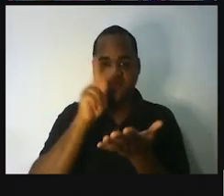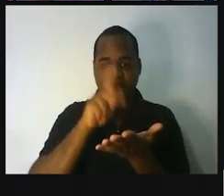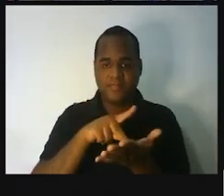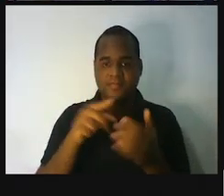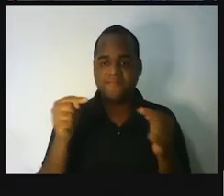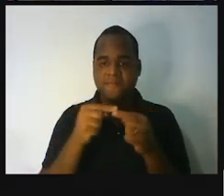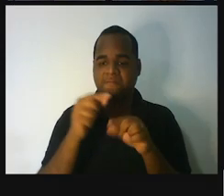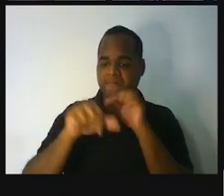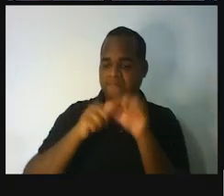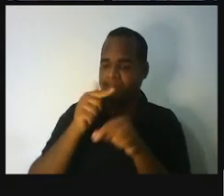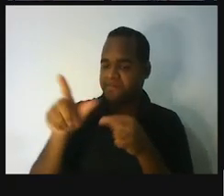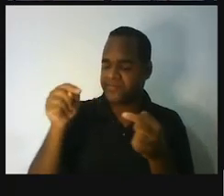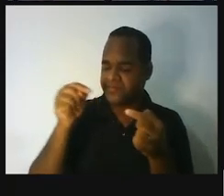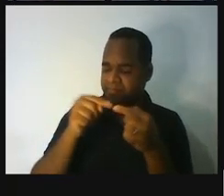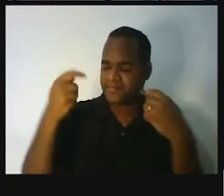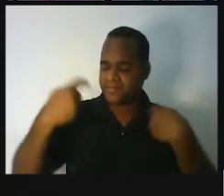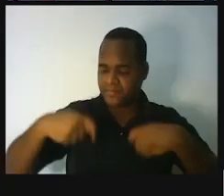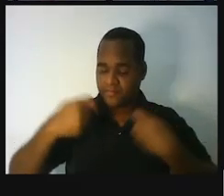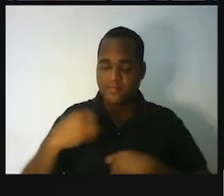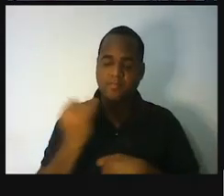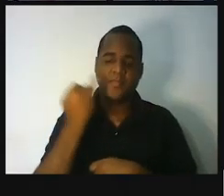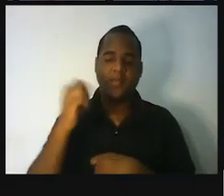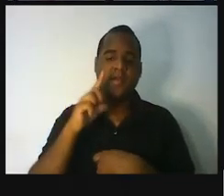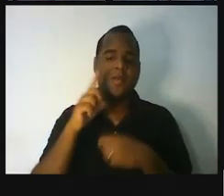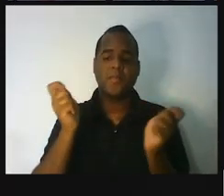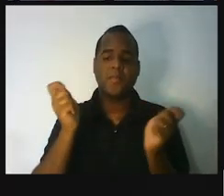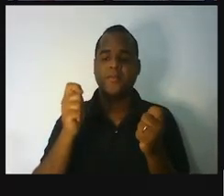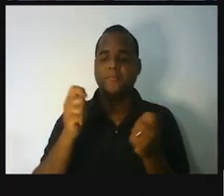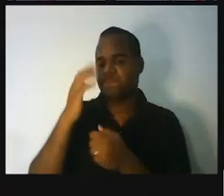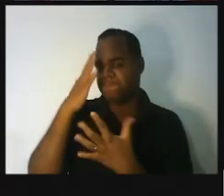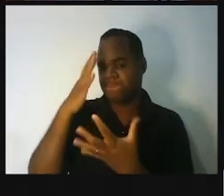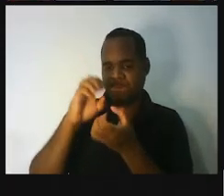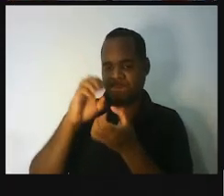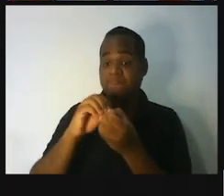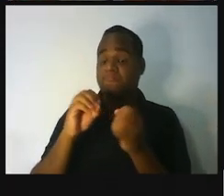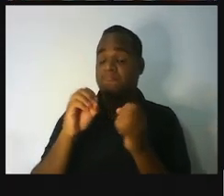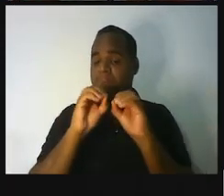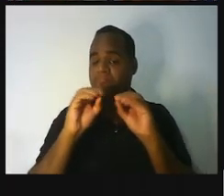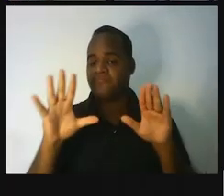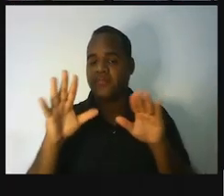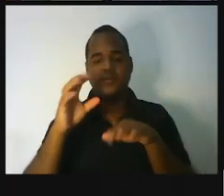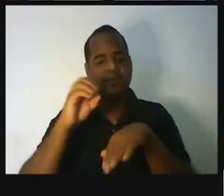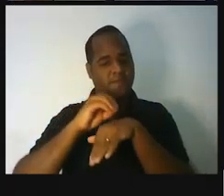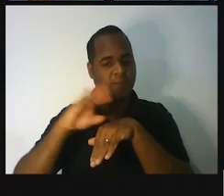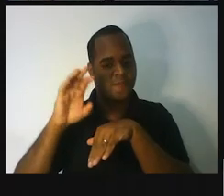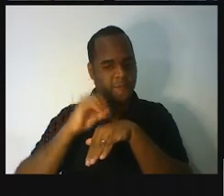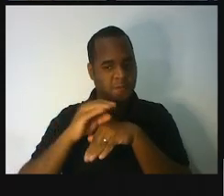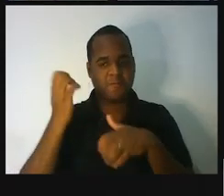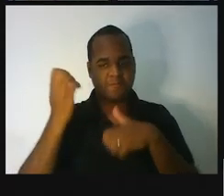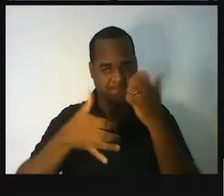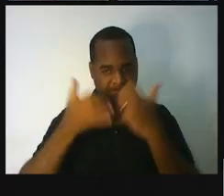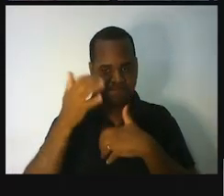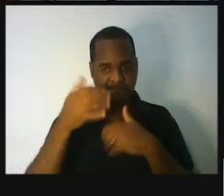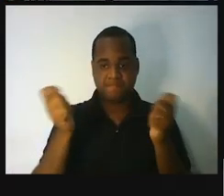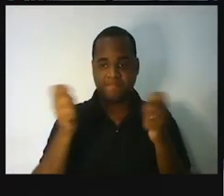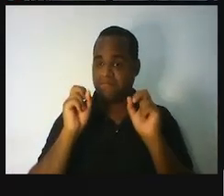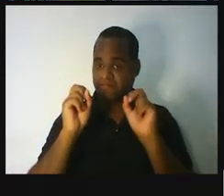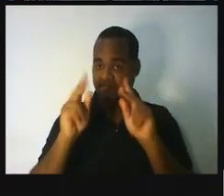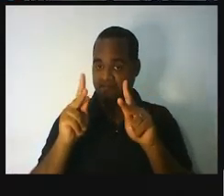dessa transformação para a gente conseguir interpretar algumas informações. Beleza? Massa! Vamos